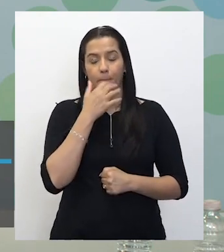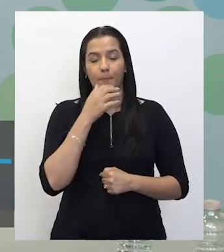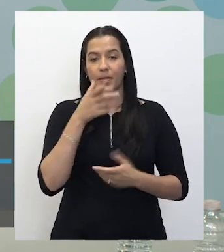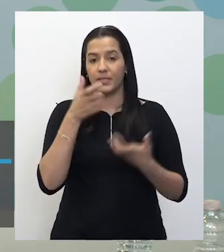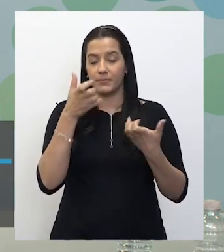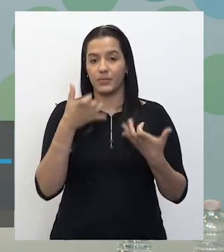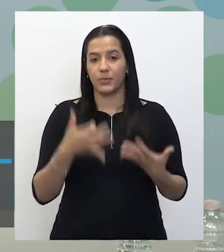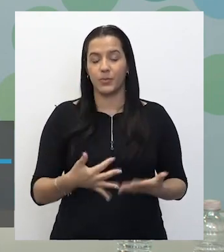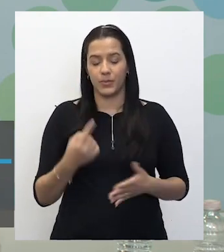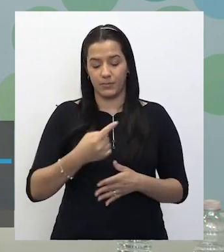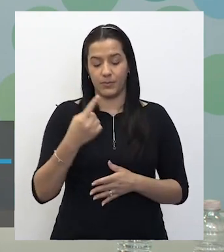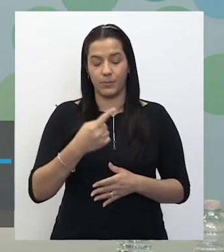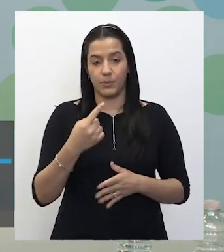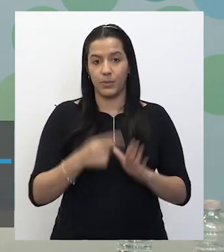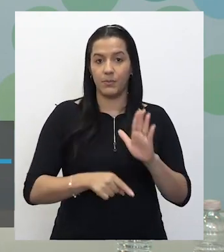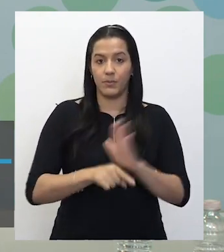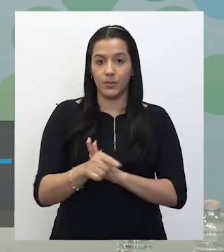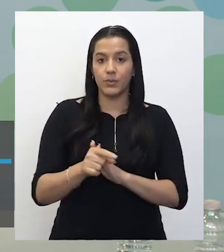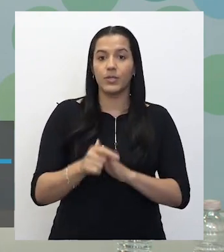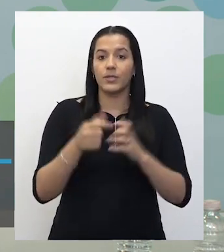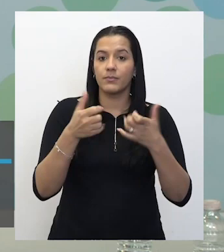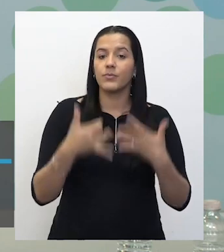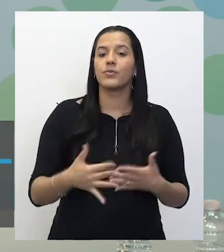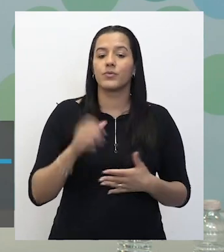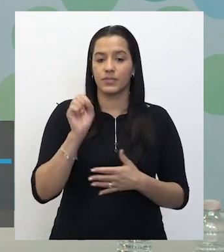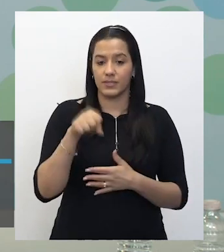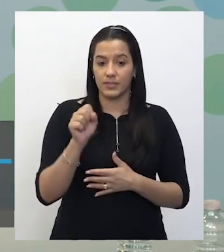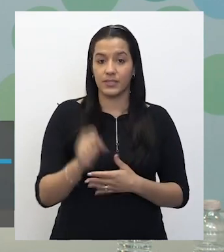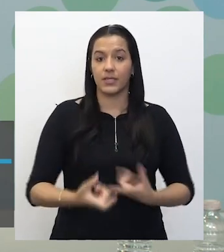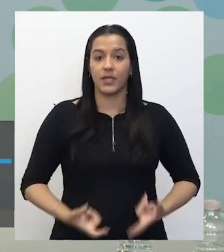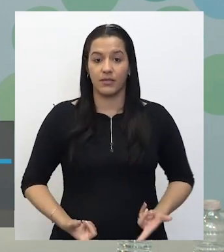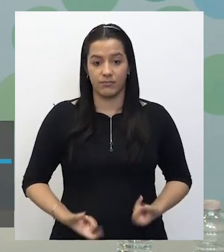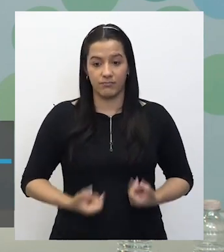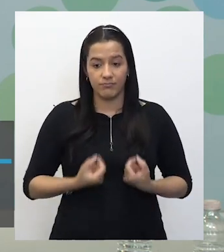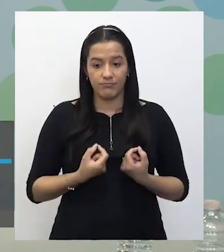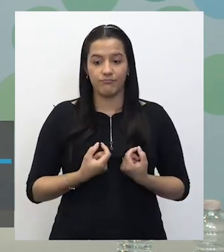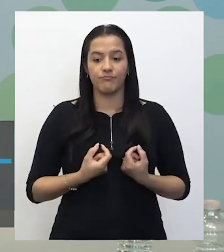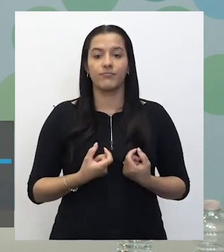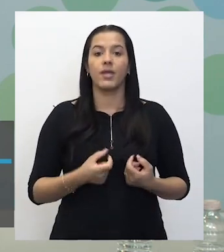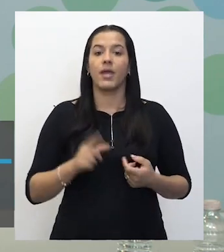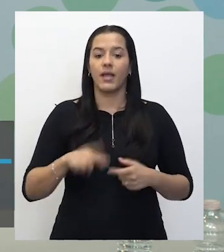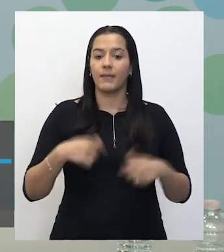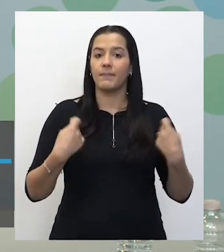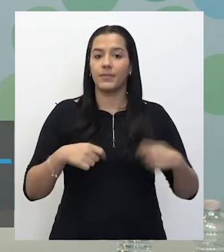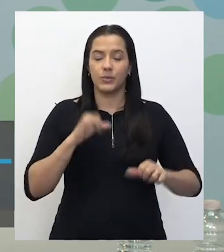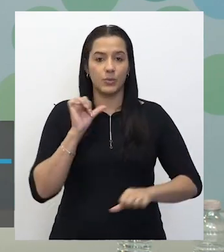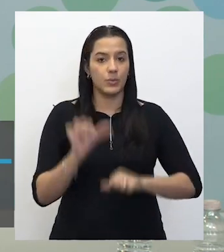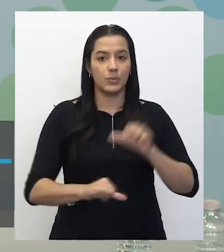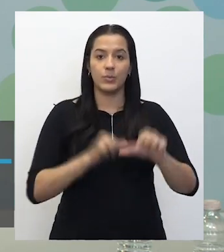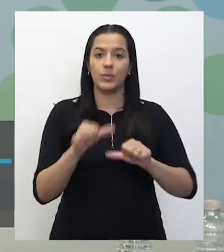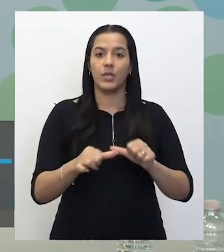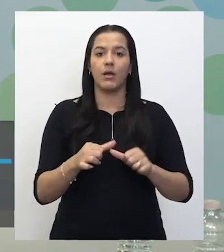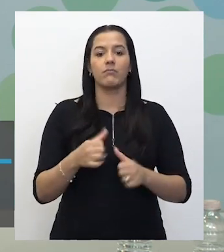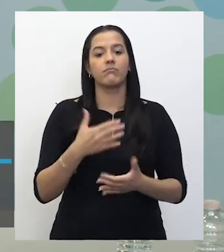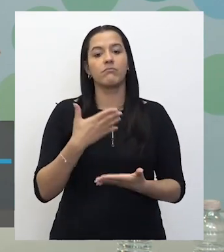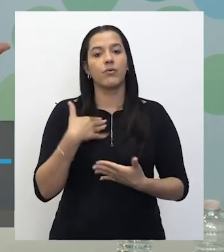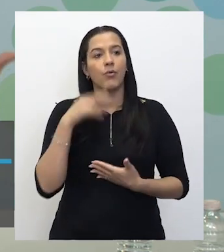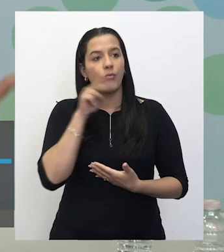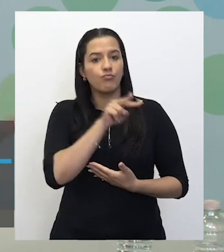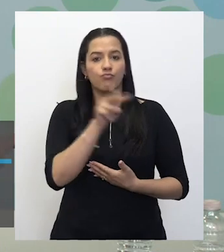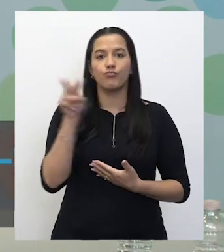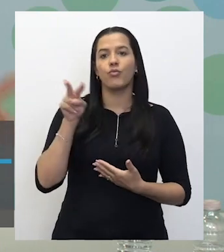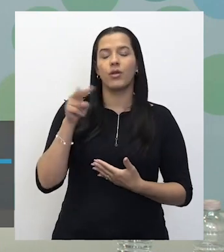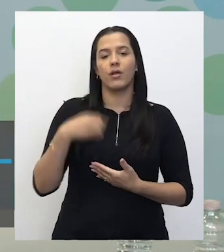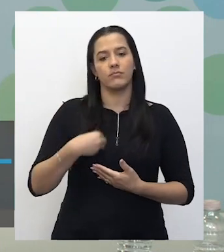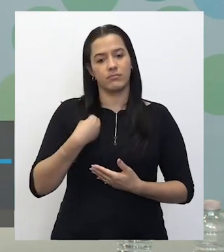para a primeira pergunta, ela fala que sim, quando ela passou pelo câncer. E ela disse que ela teve que mudar a postura dela em relação a olhar sobre